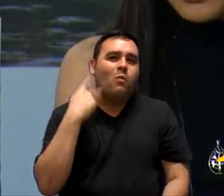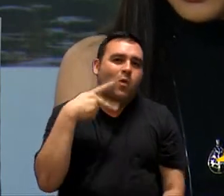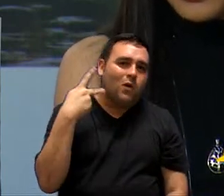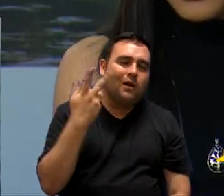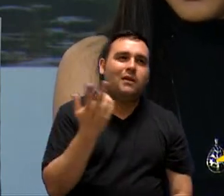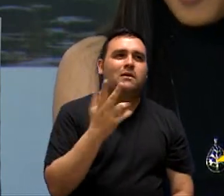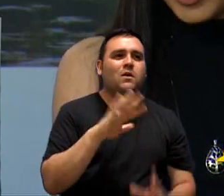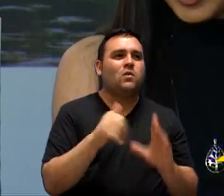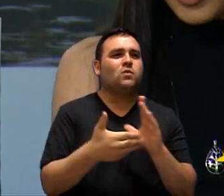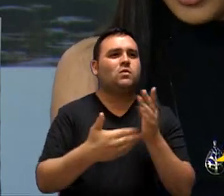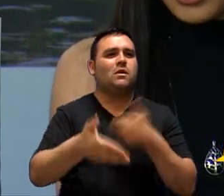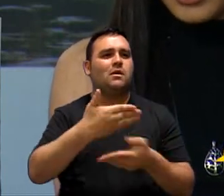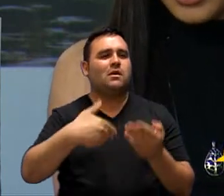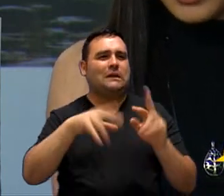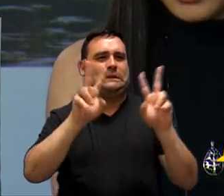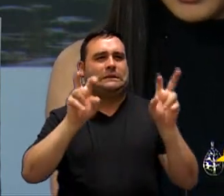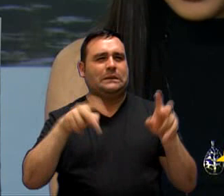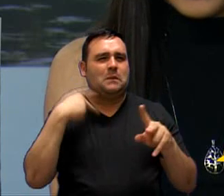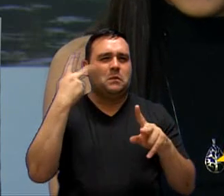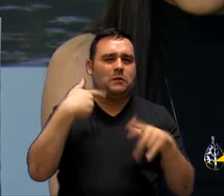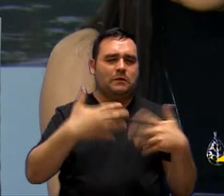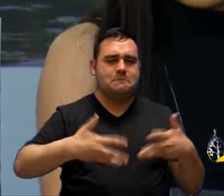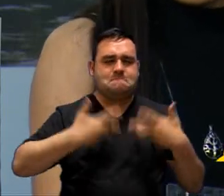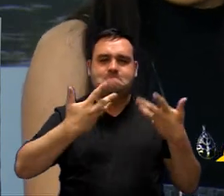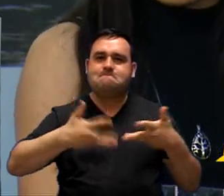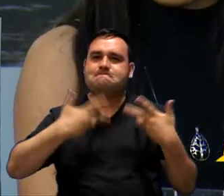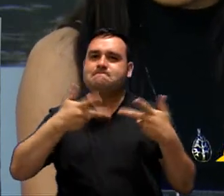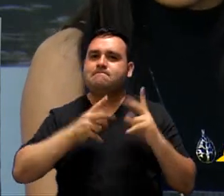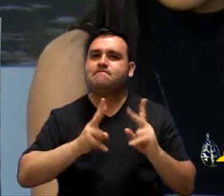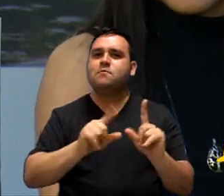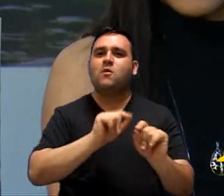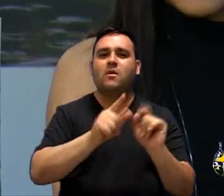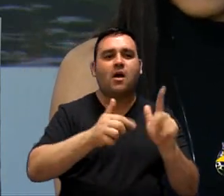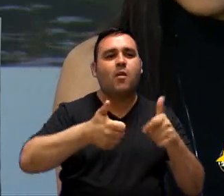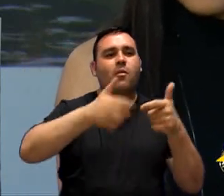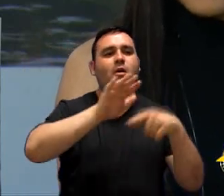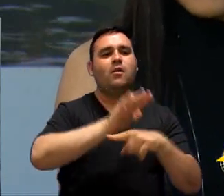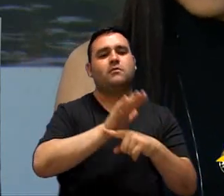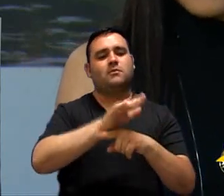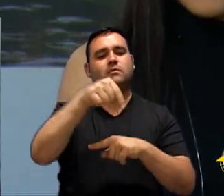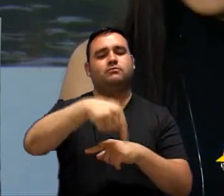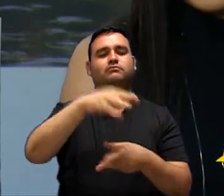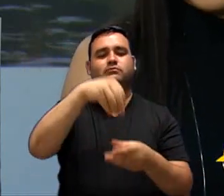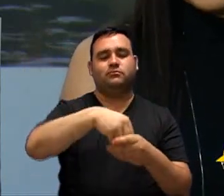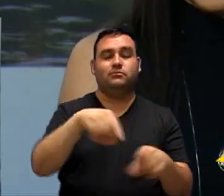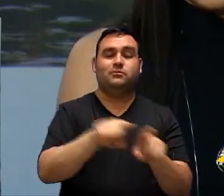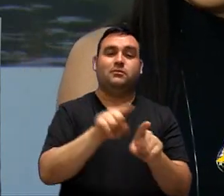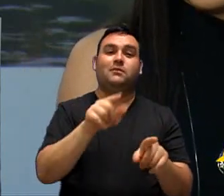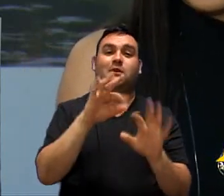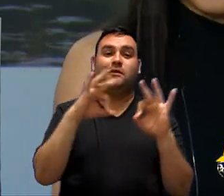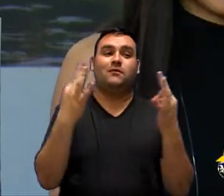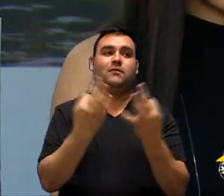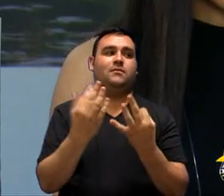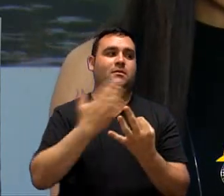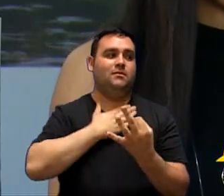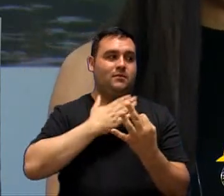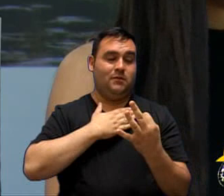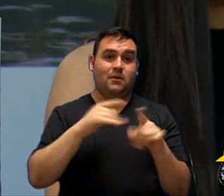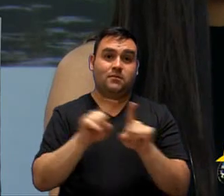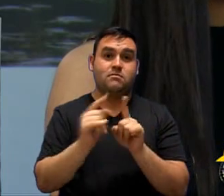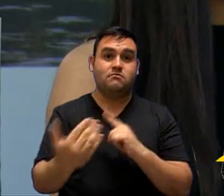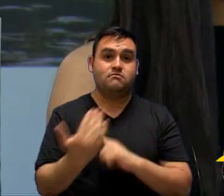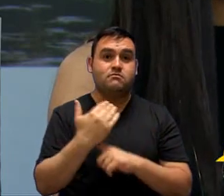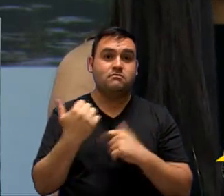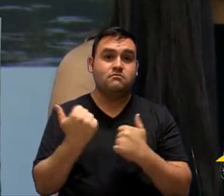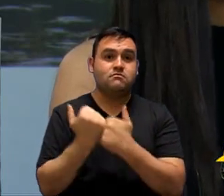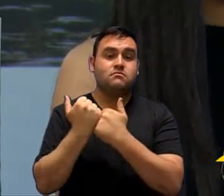política, sobre tudo relacionado à política, sempre nos incentivando a trazer o melhor aqui para dentro. Agradeço aos meus familiares também que me